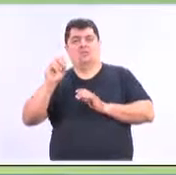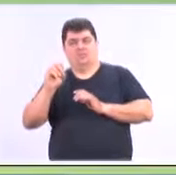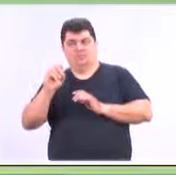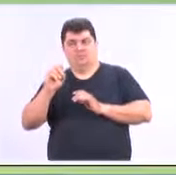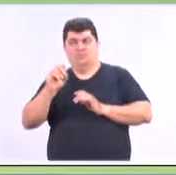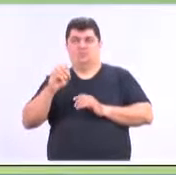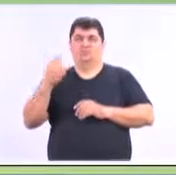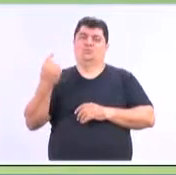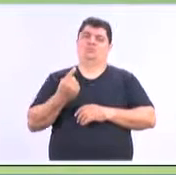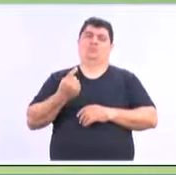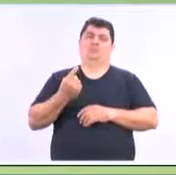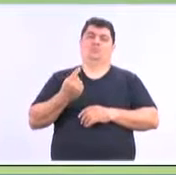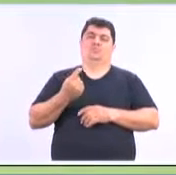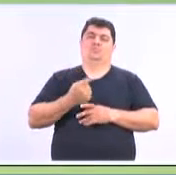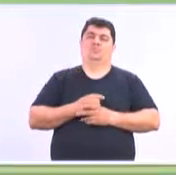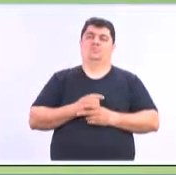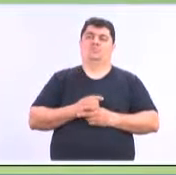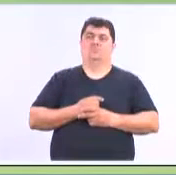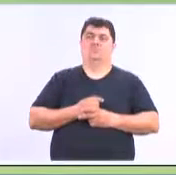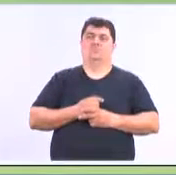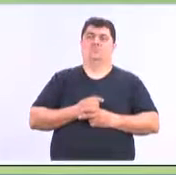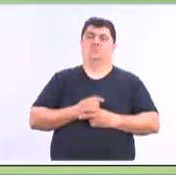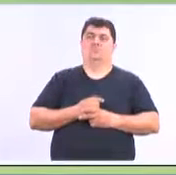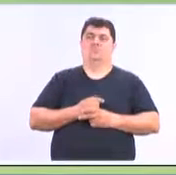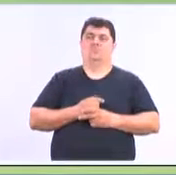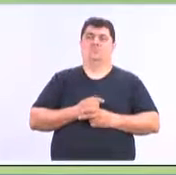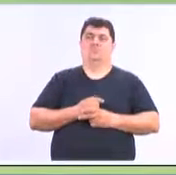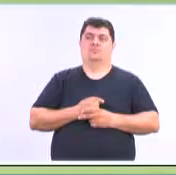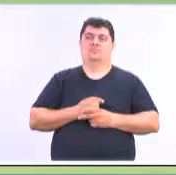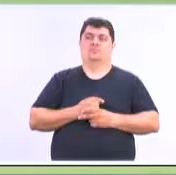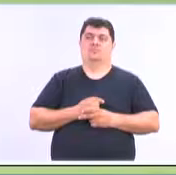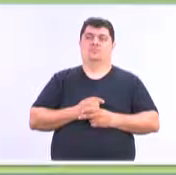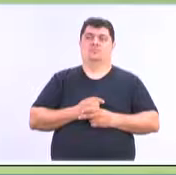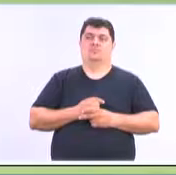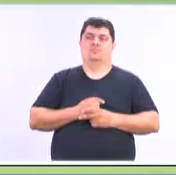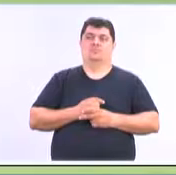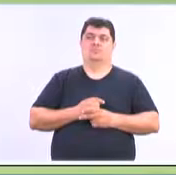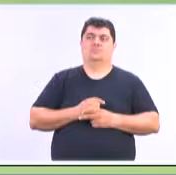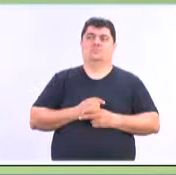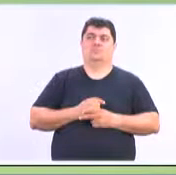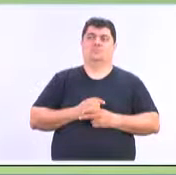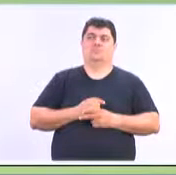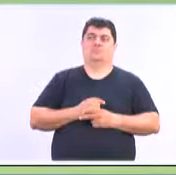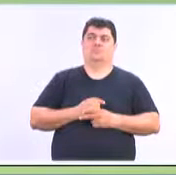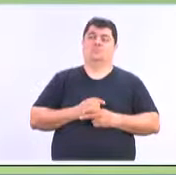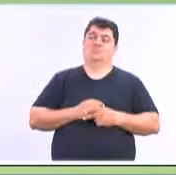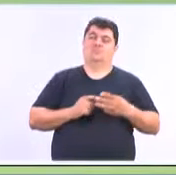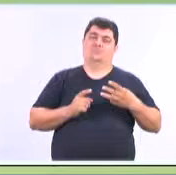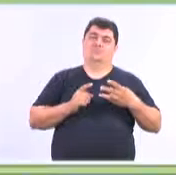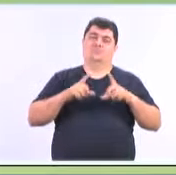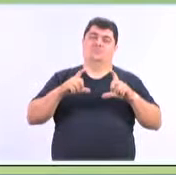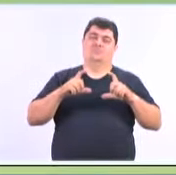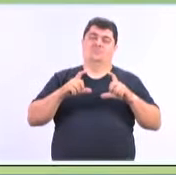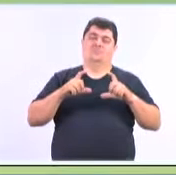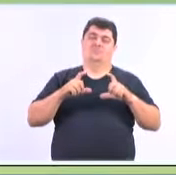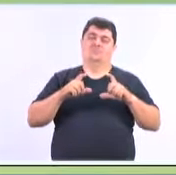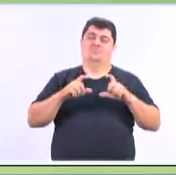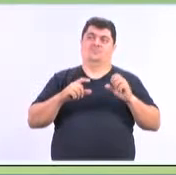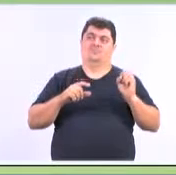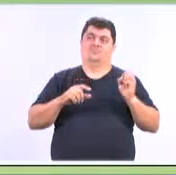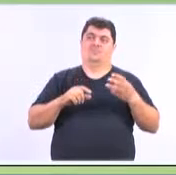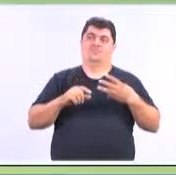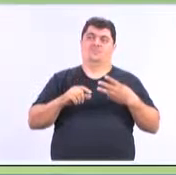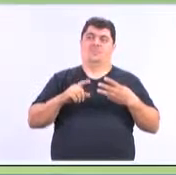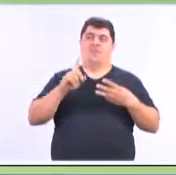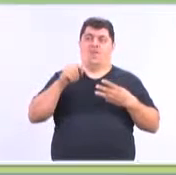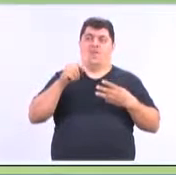o número? Número 1. 1, né? Então, pois bem, restou para a gente a última, que é